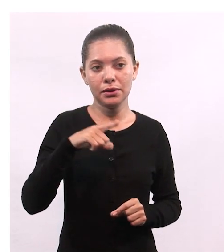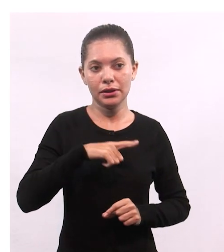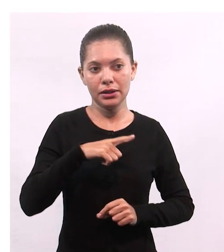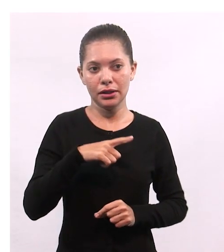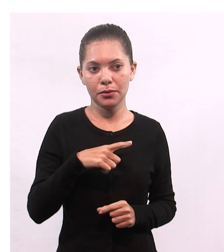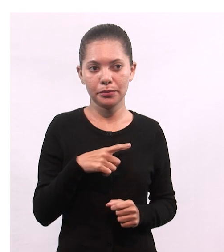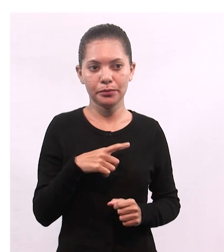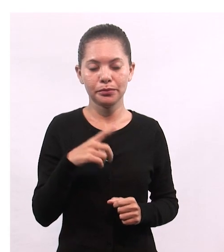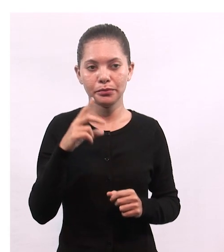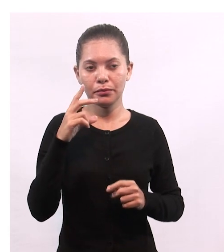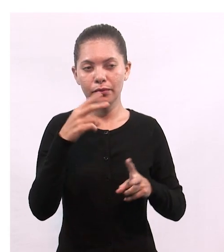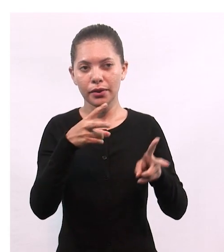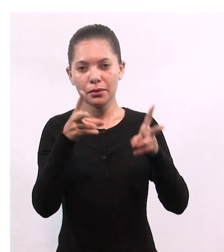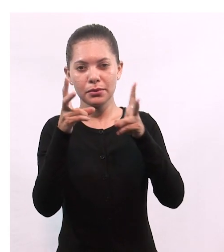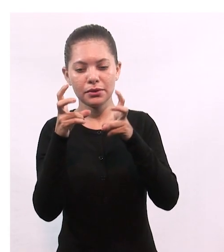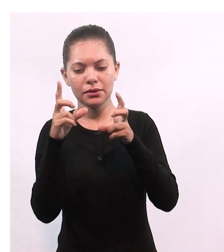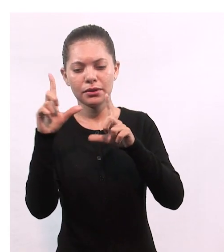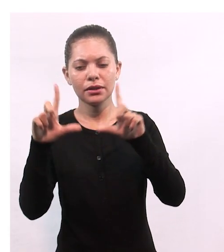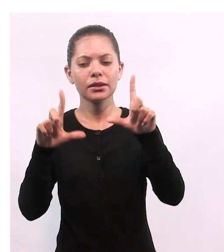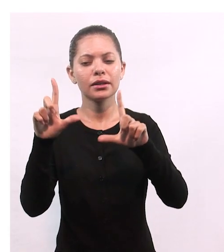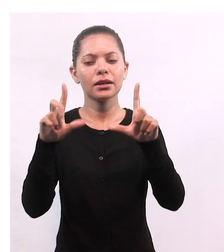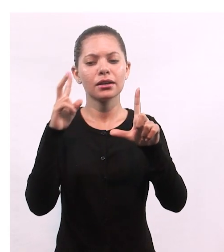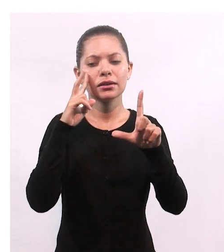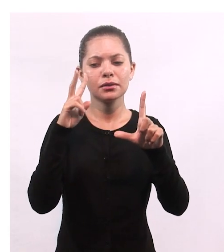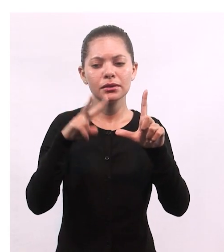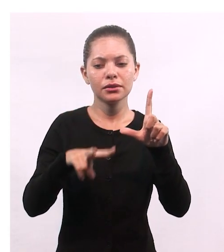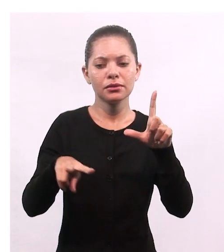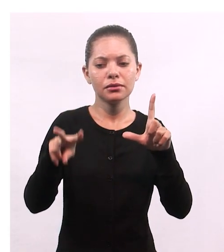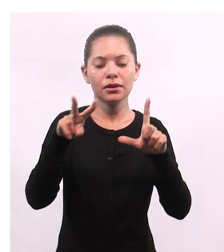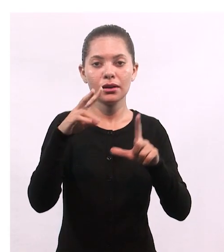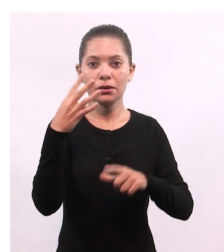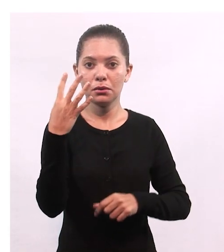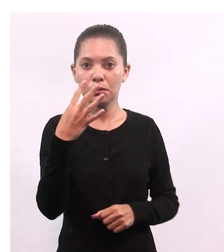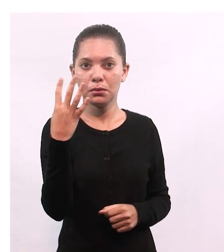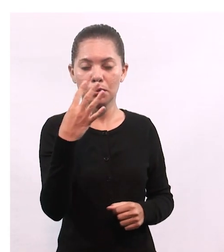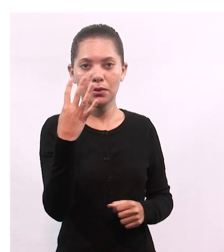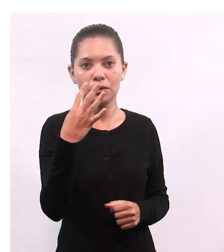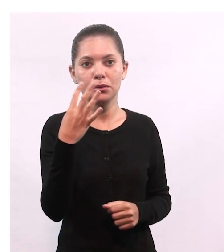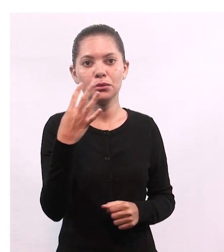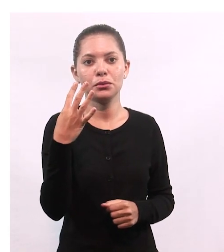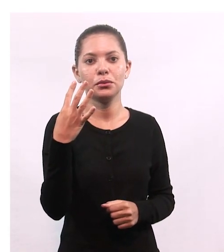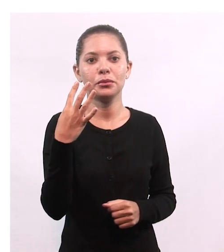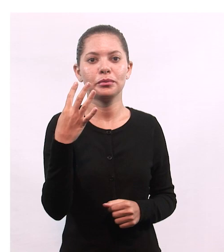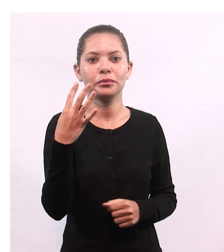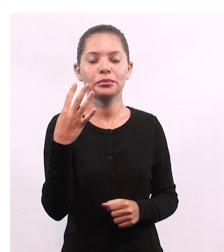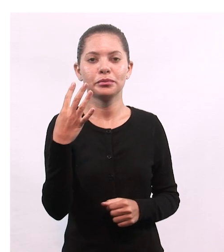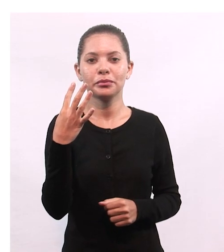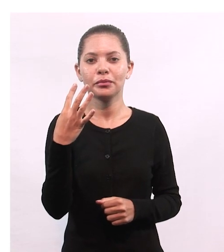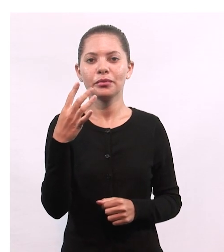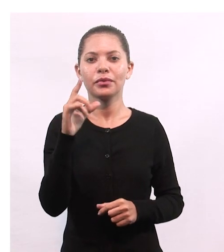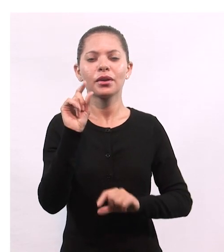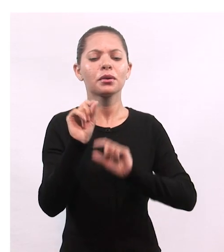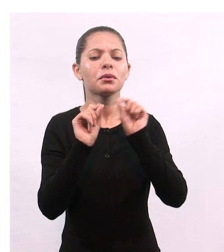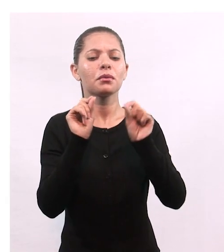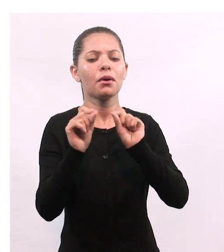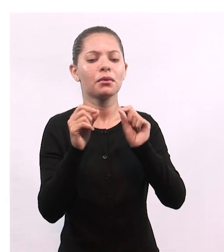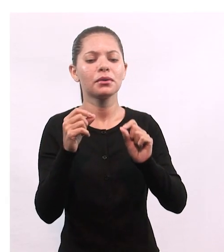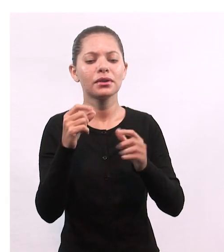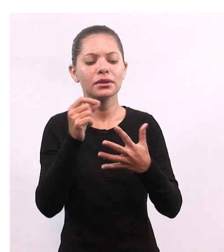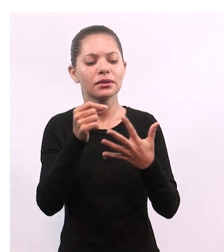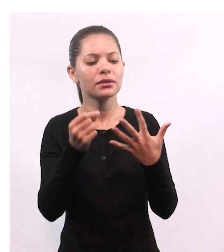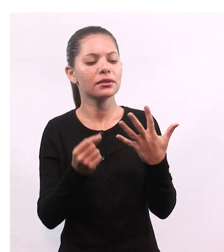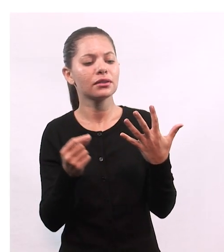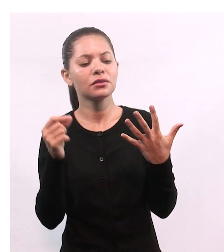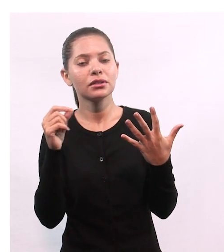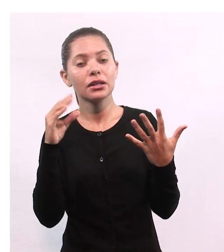figura e, dependendo da percepção da tela, você pode observar que eles têm 4 lados iguais. Então, em qual